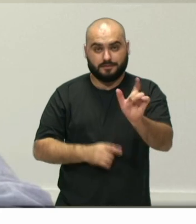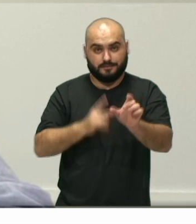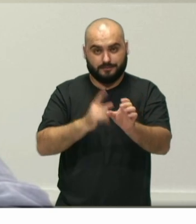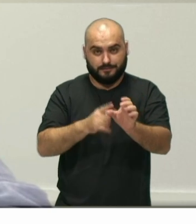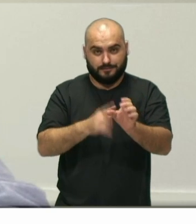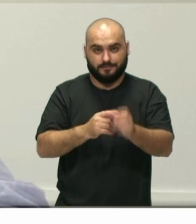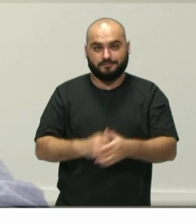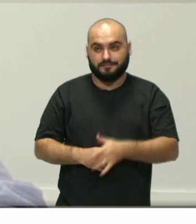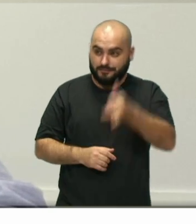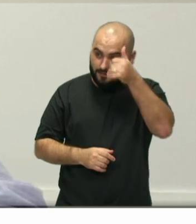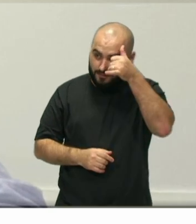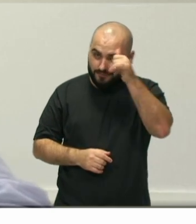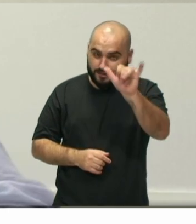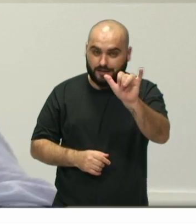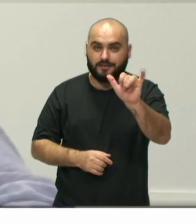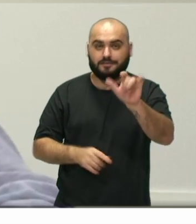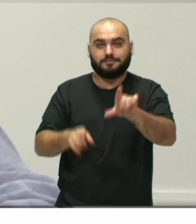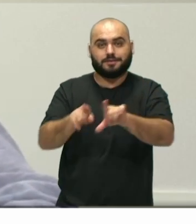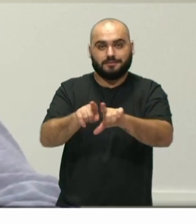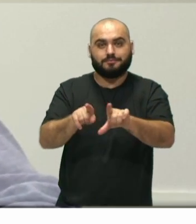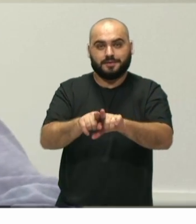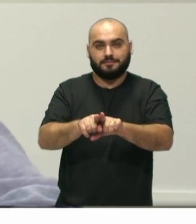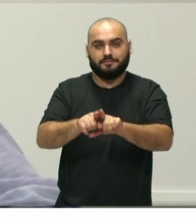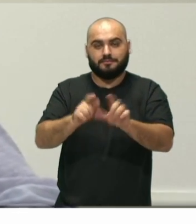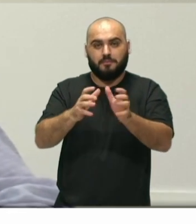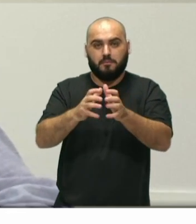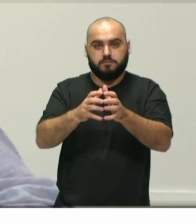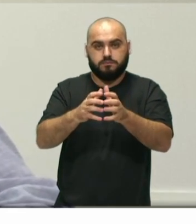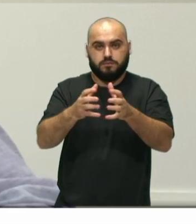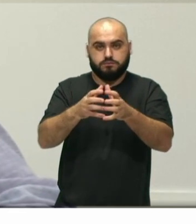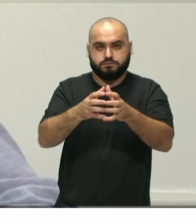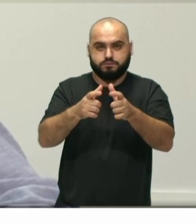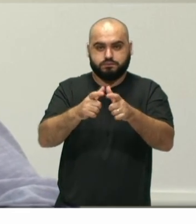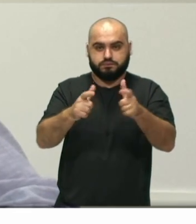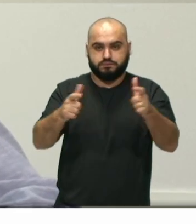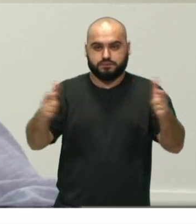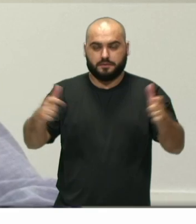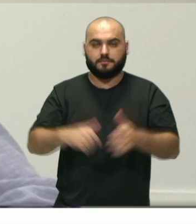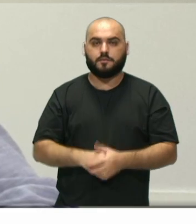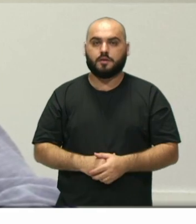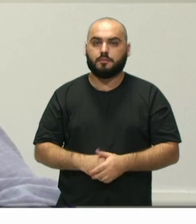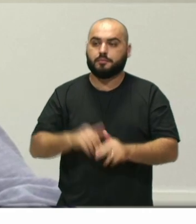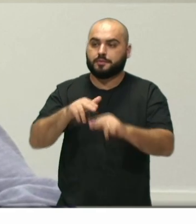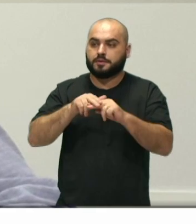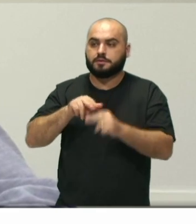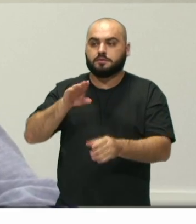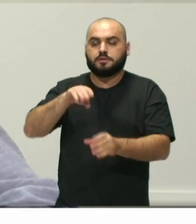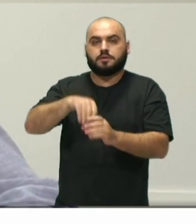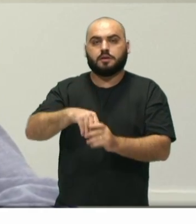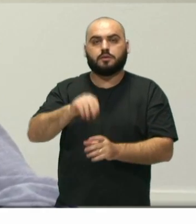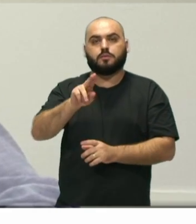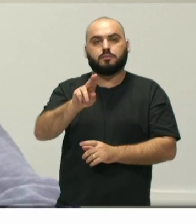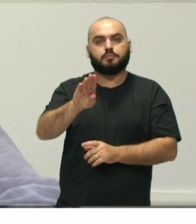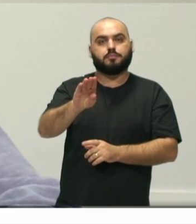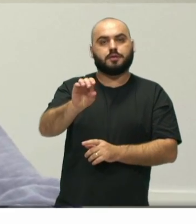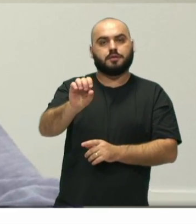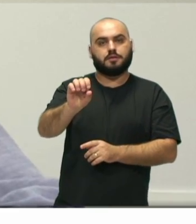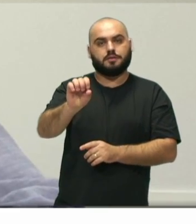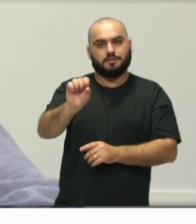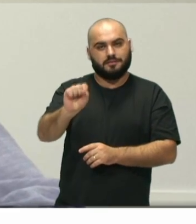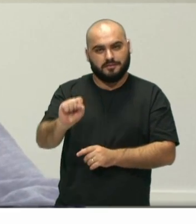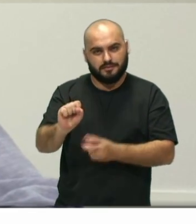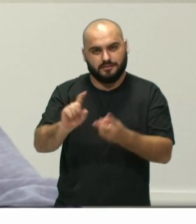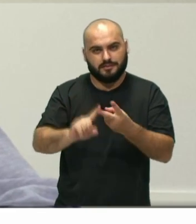de não aglomerar. Então, a gente teria que fazer nas empresas, fazer nas unidades básicas de saúde, nos bairros, mas com todo